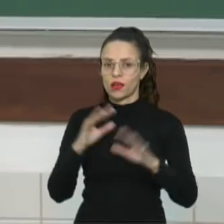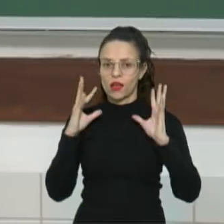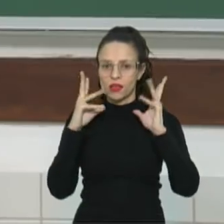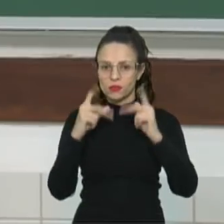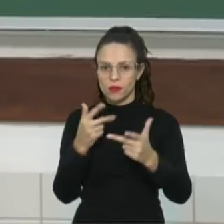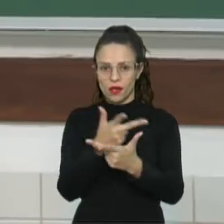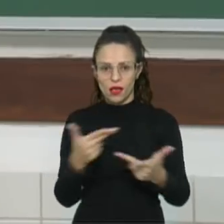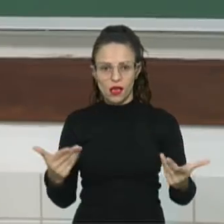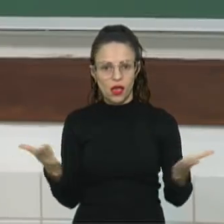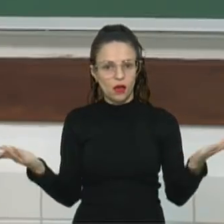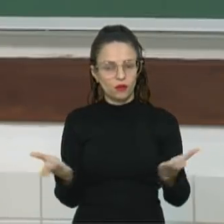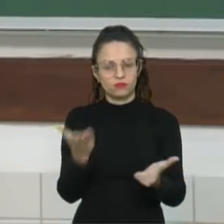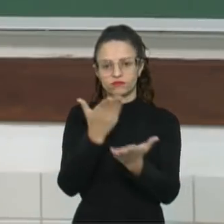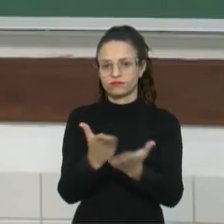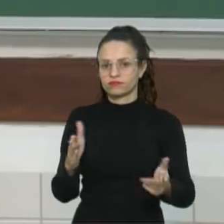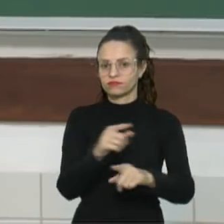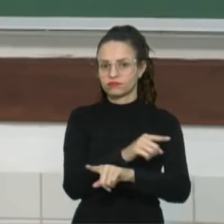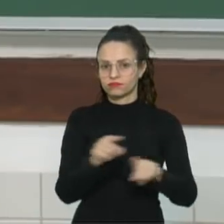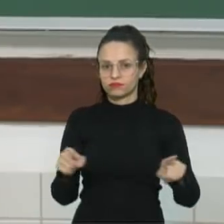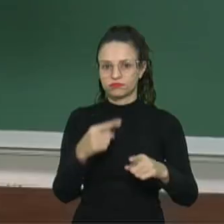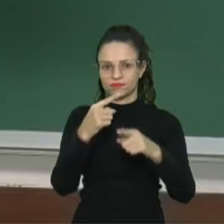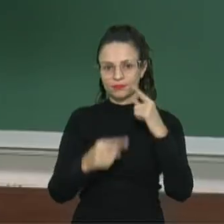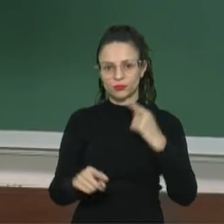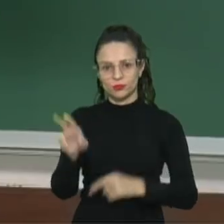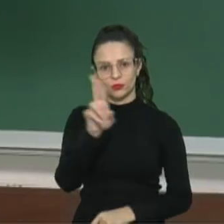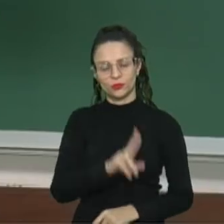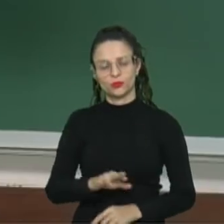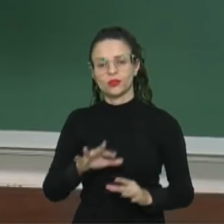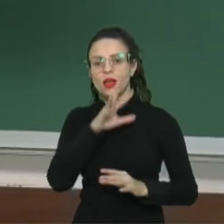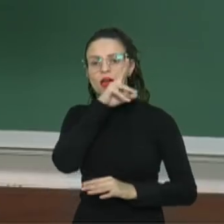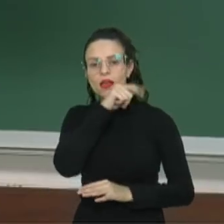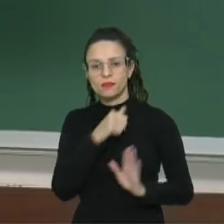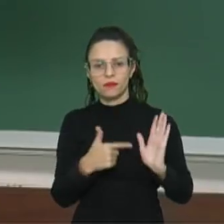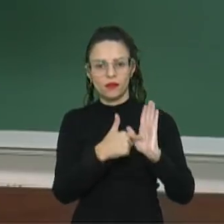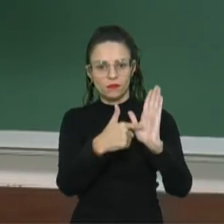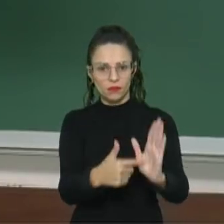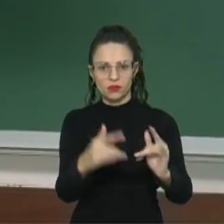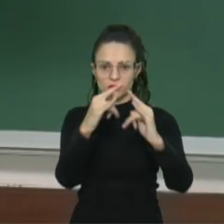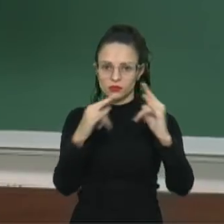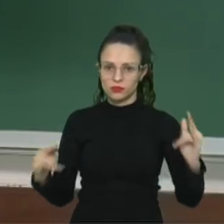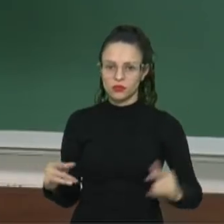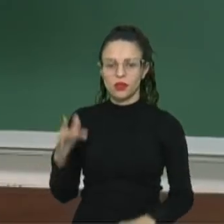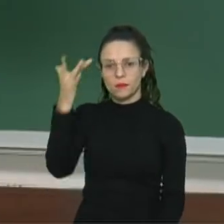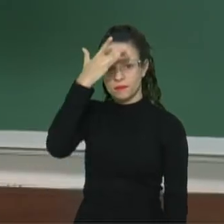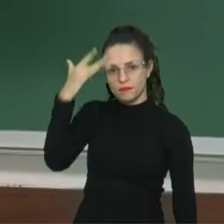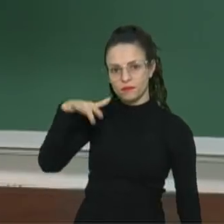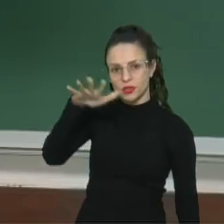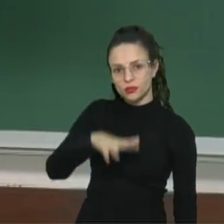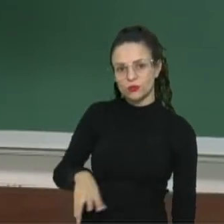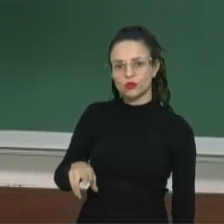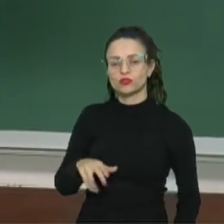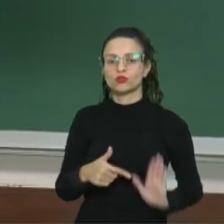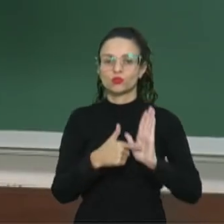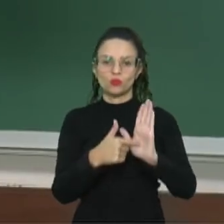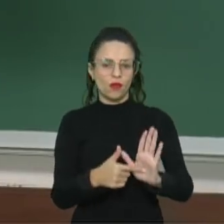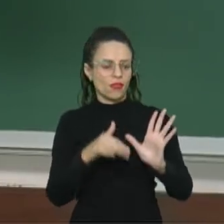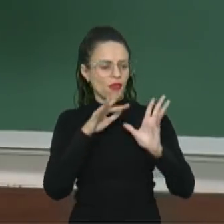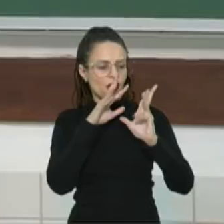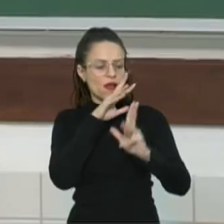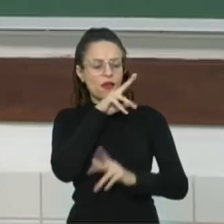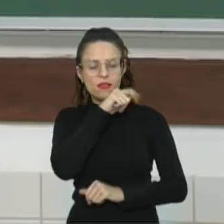usa mais os animais nos espetáculos, né? Então, agora, as pessoas participam sem os animais nas